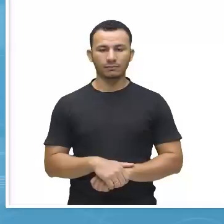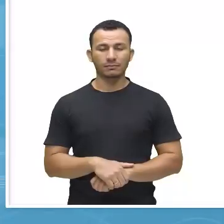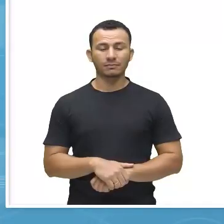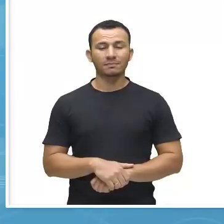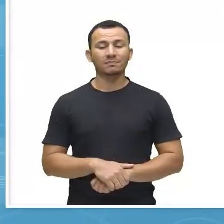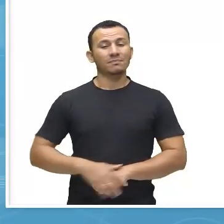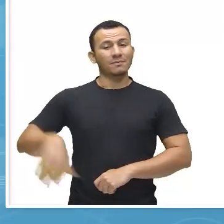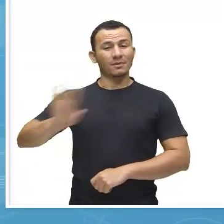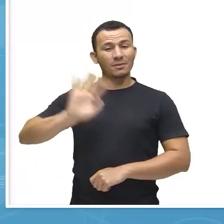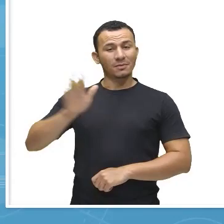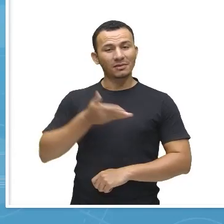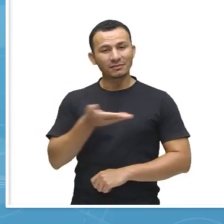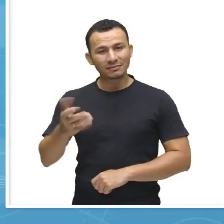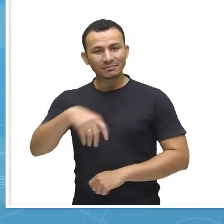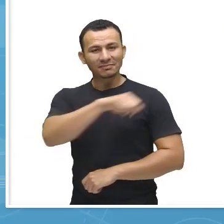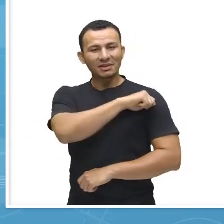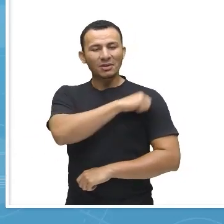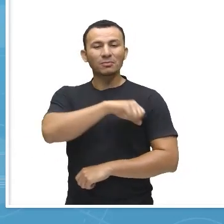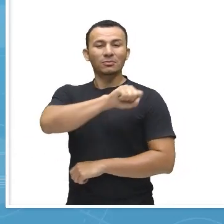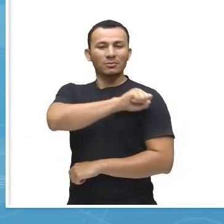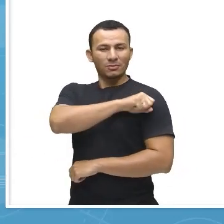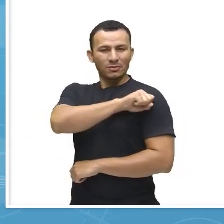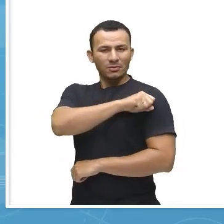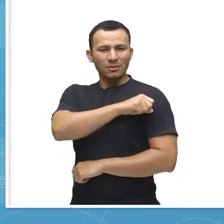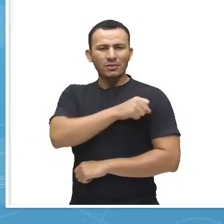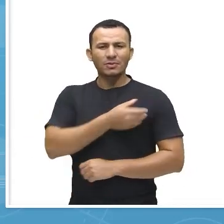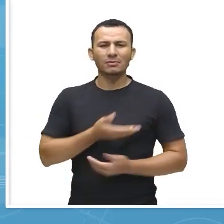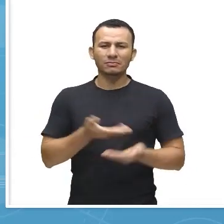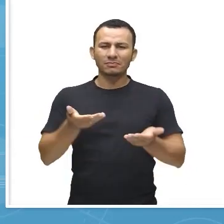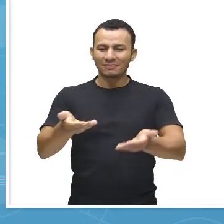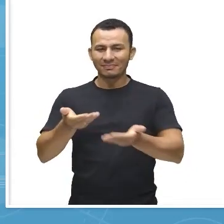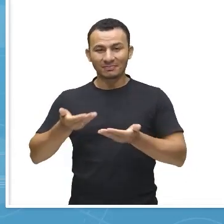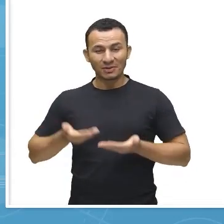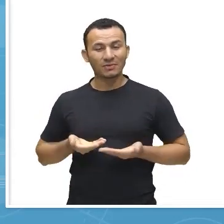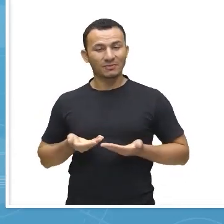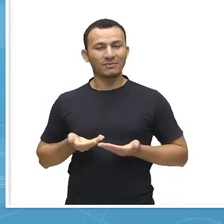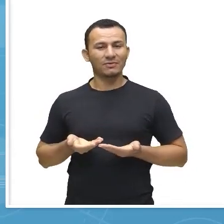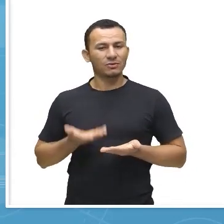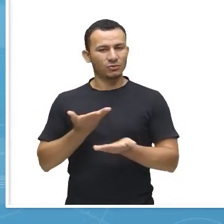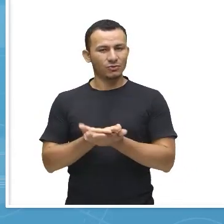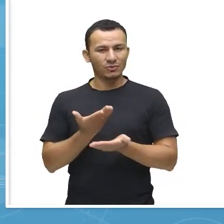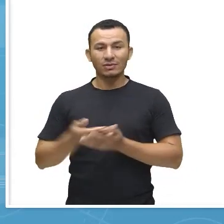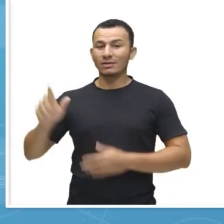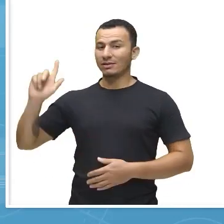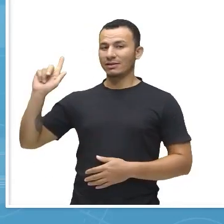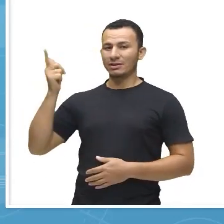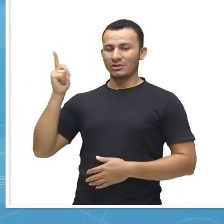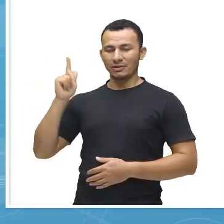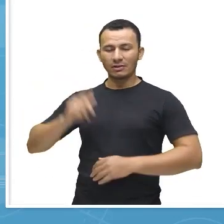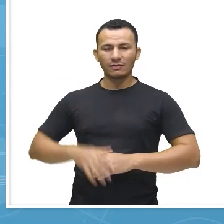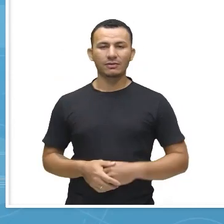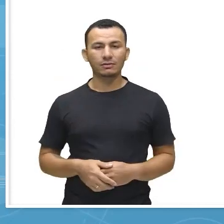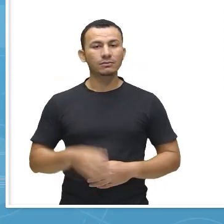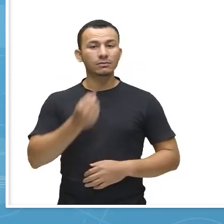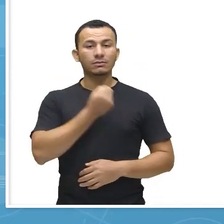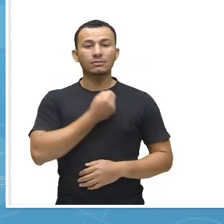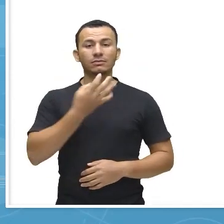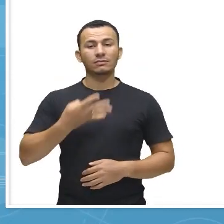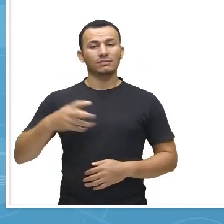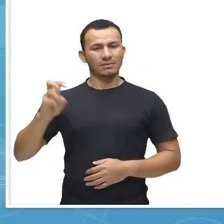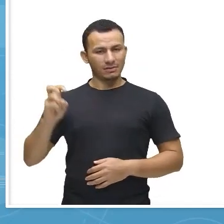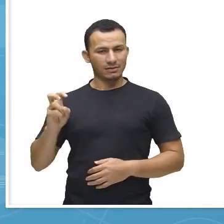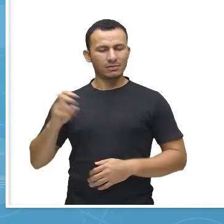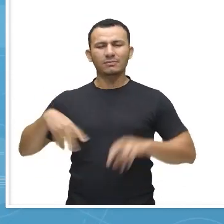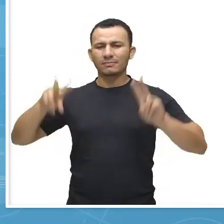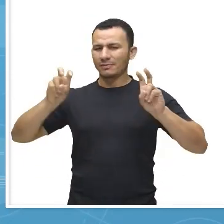Olá, queridos alunos do 8º ano, sejam bem-vindos a mais uma aula de Geografia. Hoje, aula 45, e a gente tem